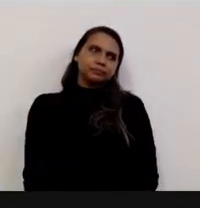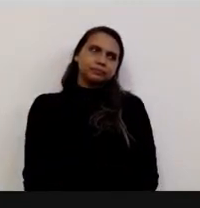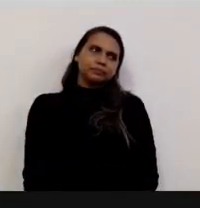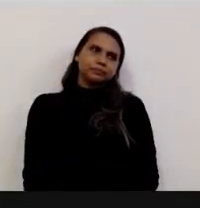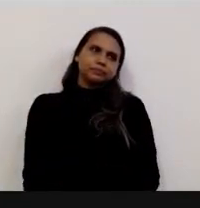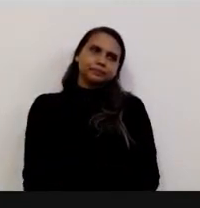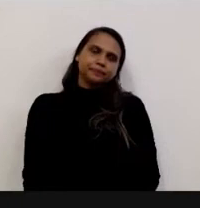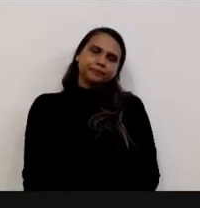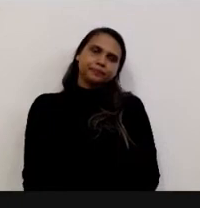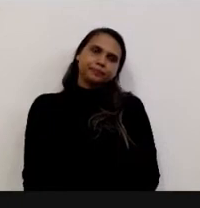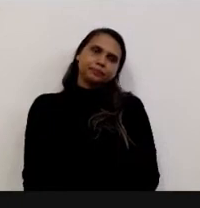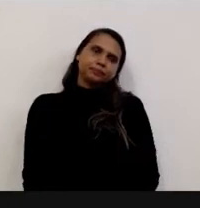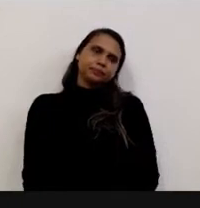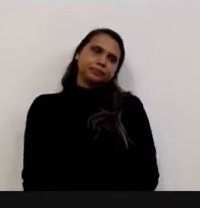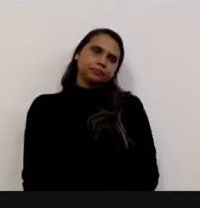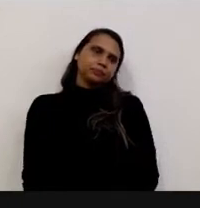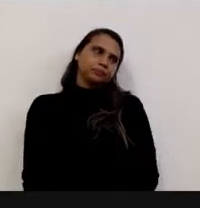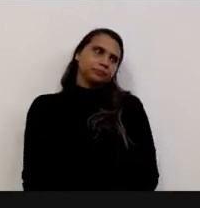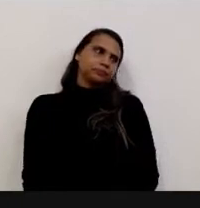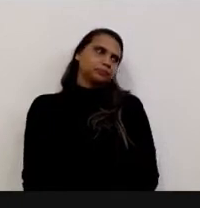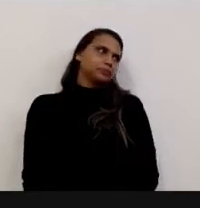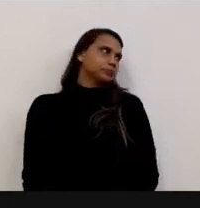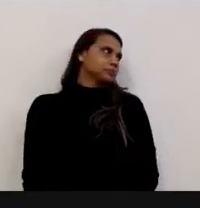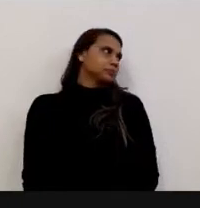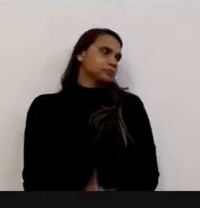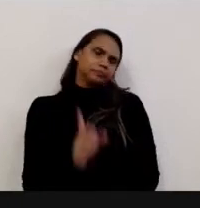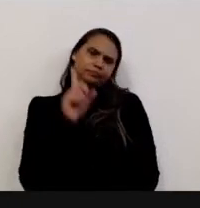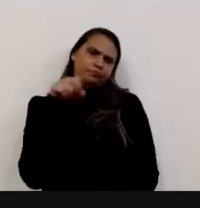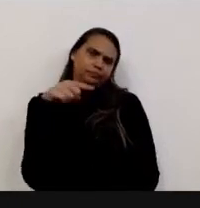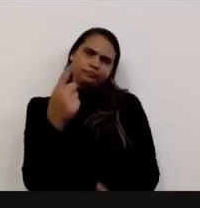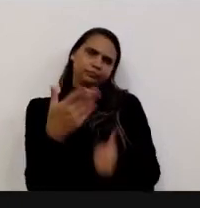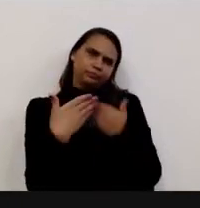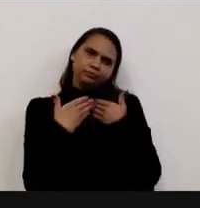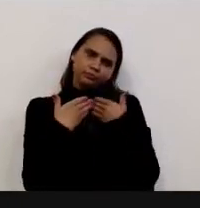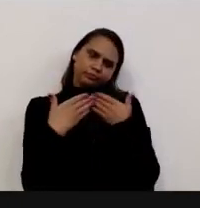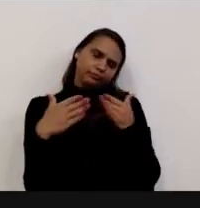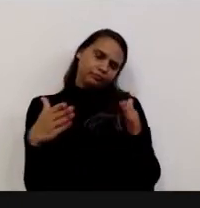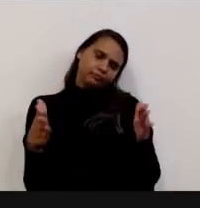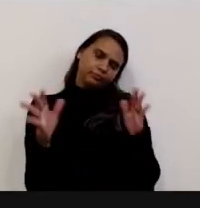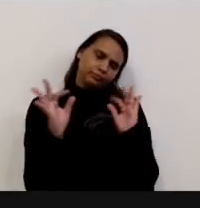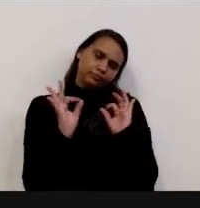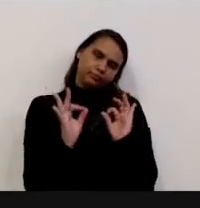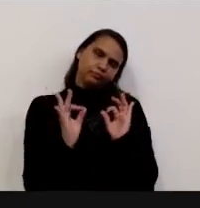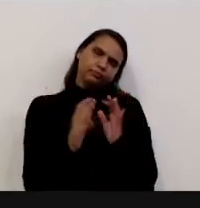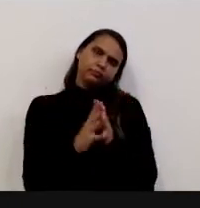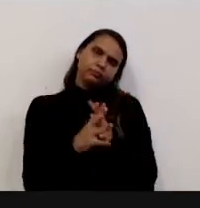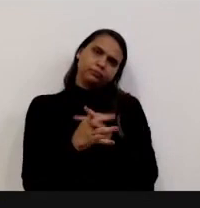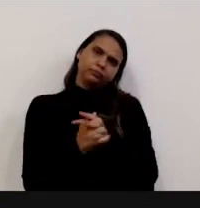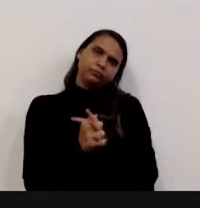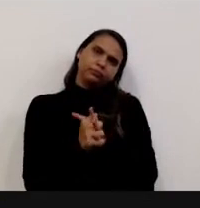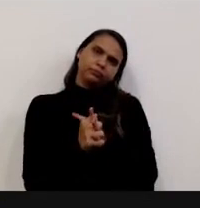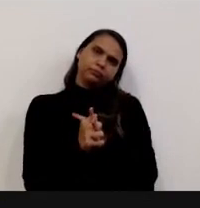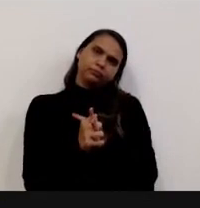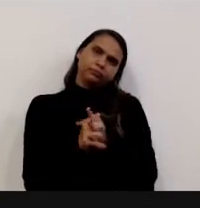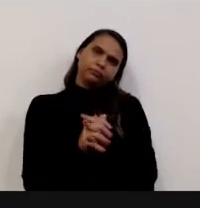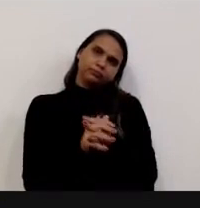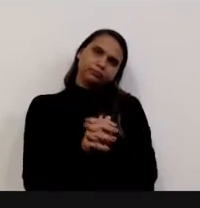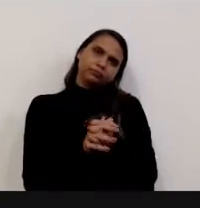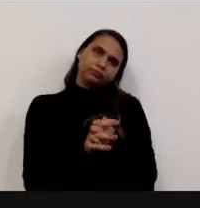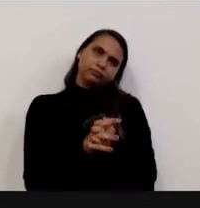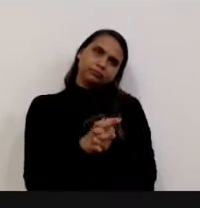Seria isso. E depois abrir isso, sem dúvida, né? Que isso tem uma amplitude muito